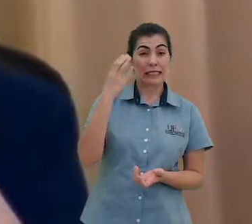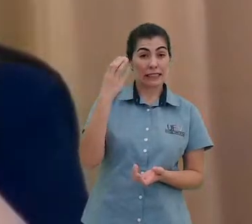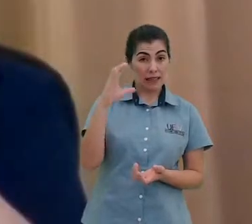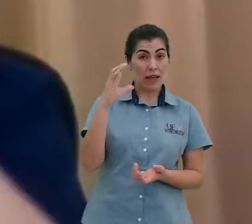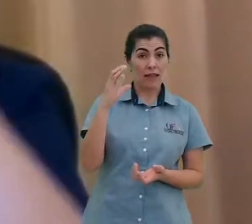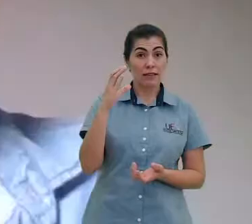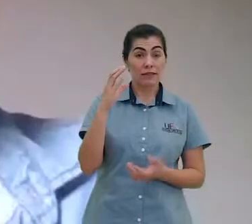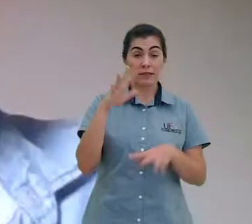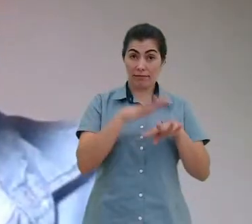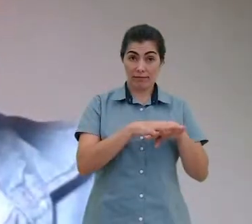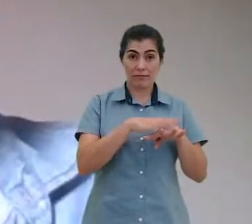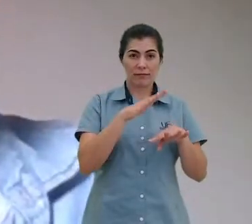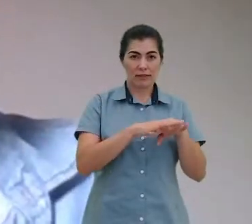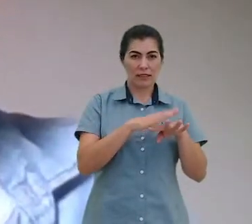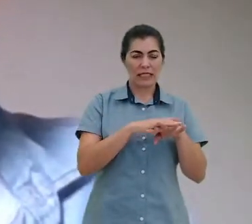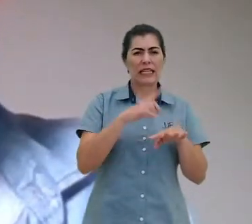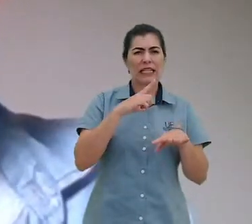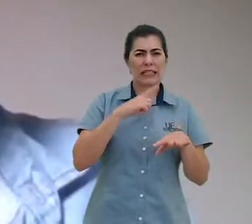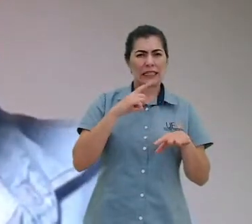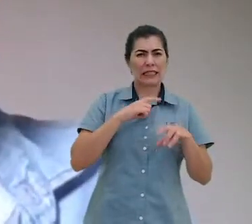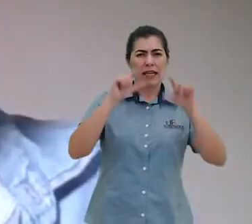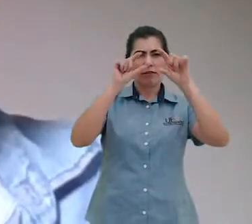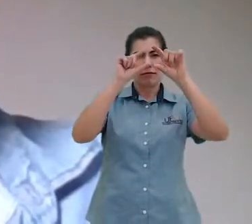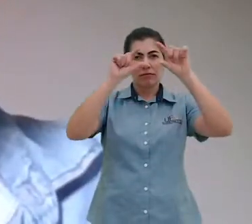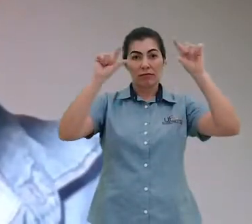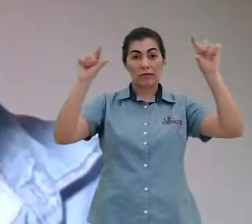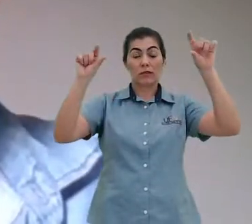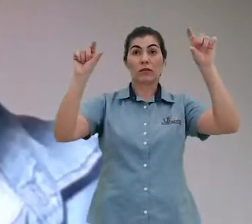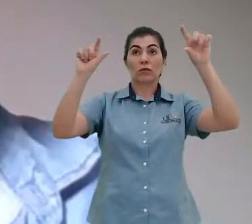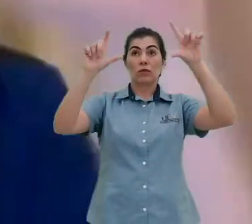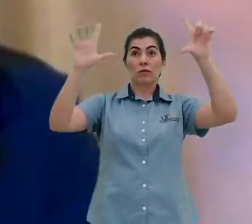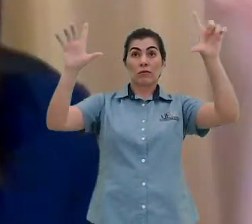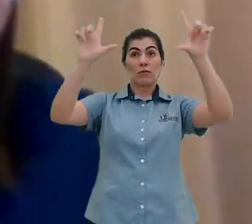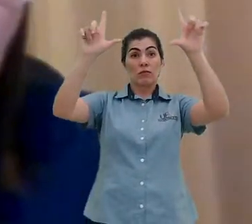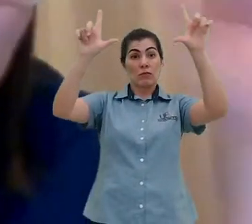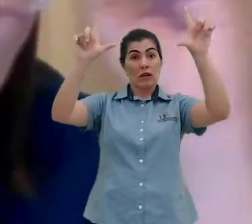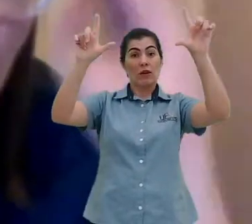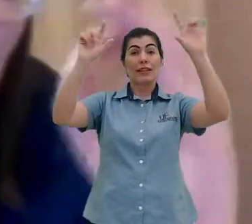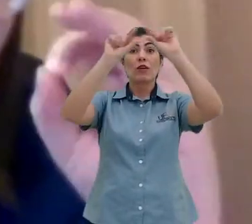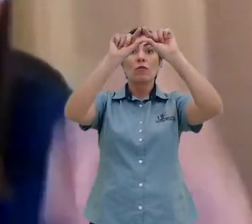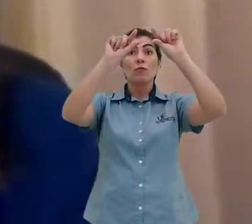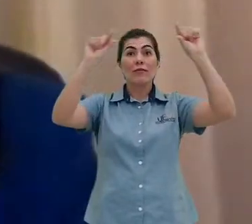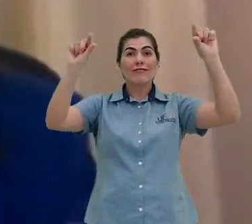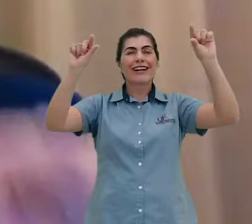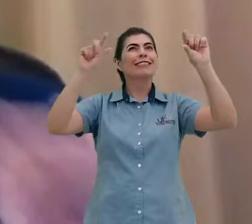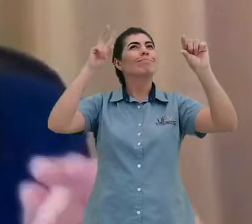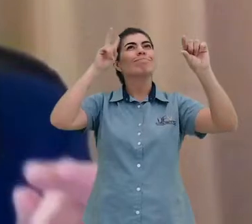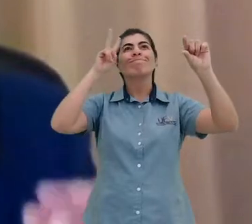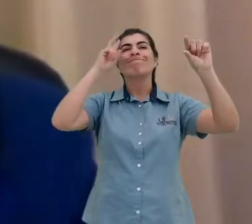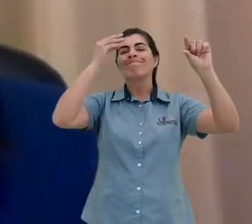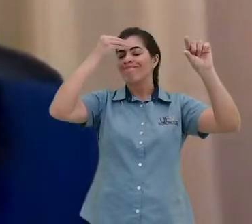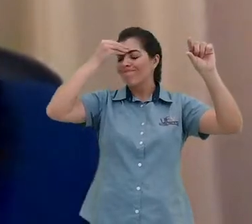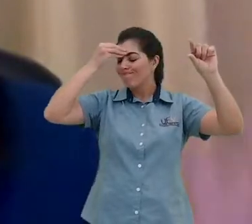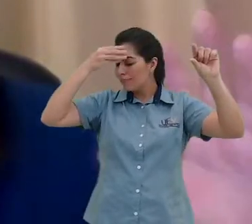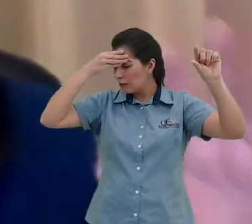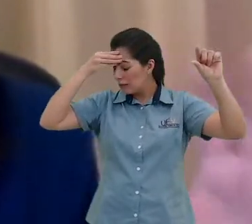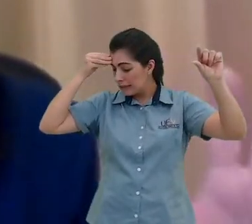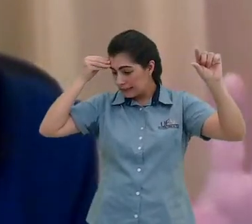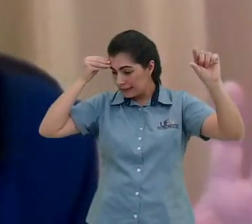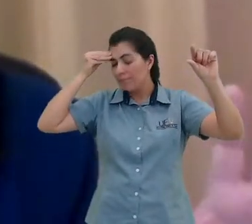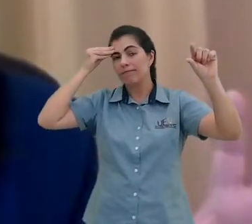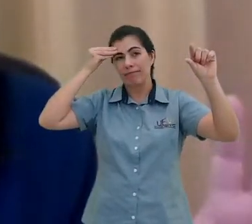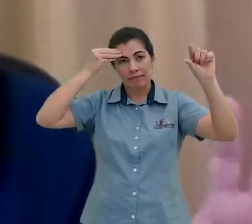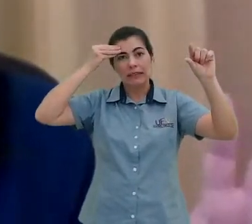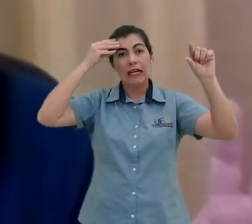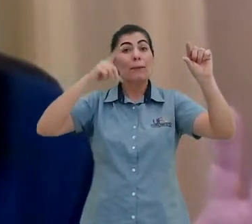exatas, tem lá no refeitório deles um grande mural e tem lá uma frase que eu não vou me lembrar agora exatamente o que é, mas tem